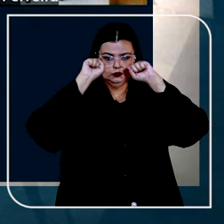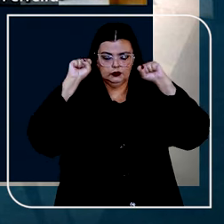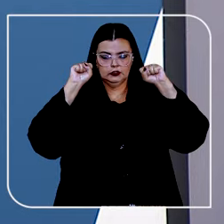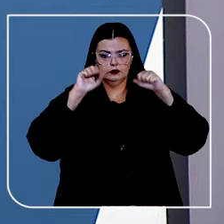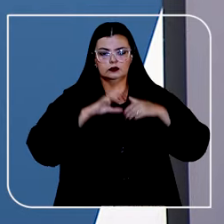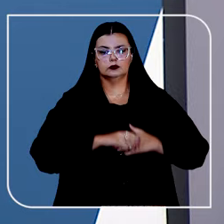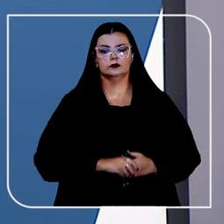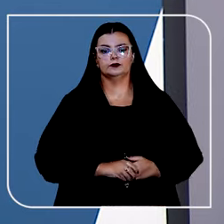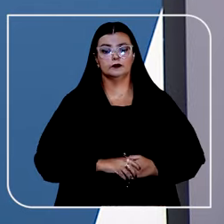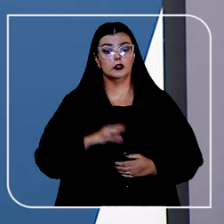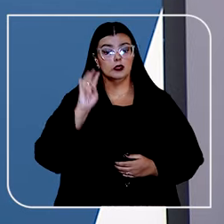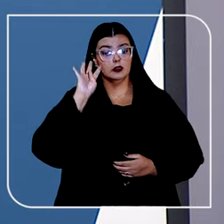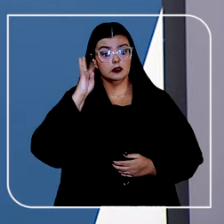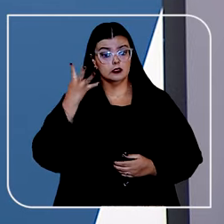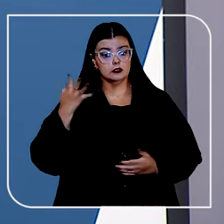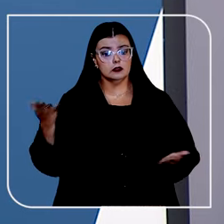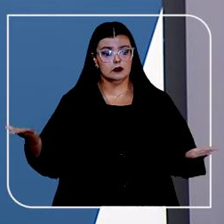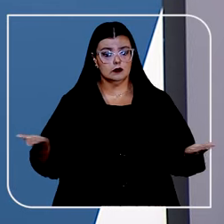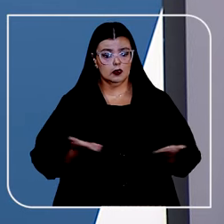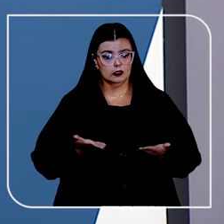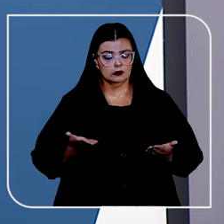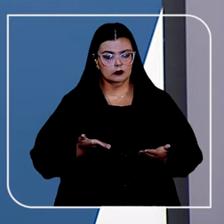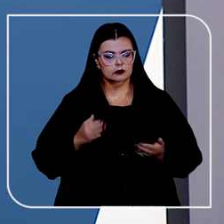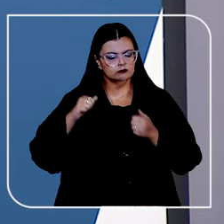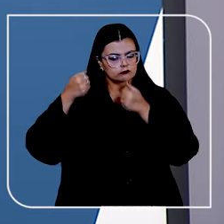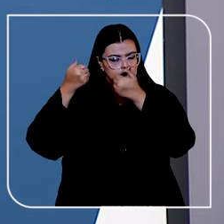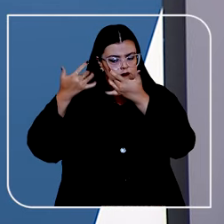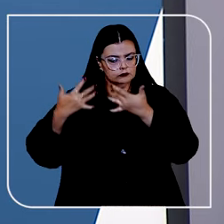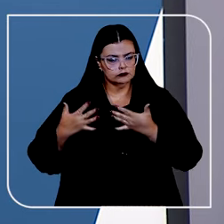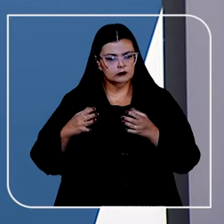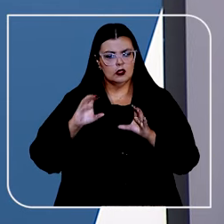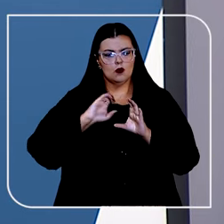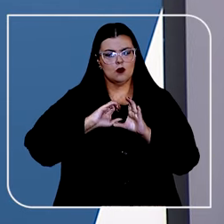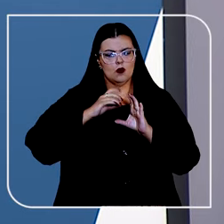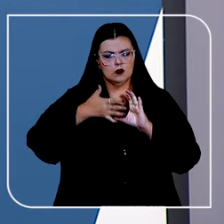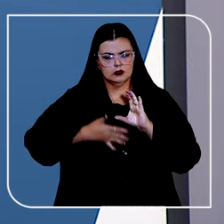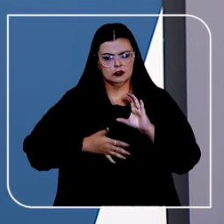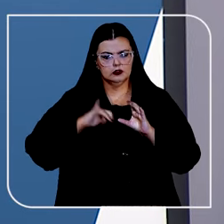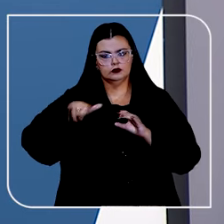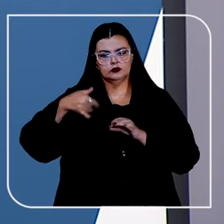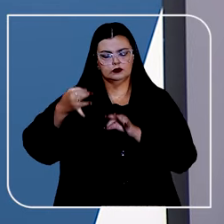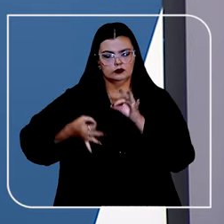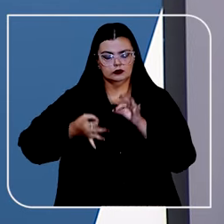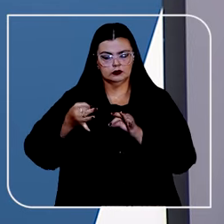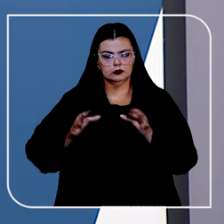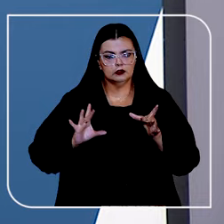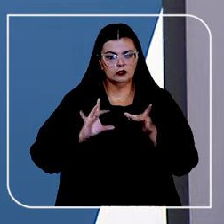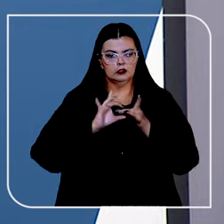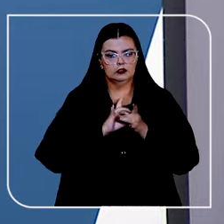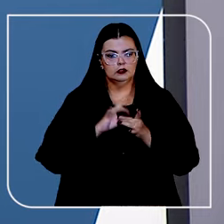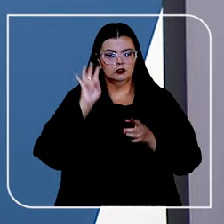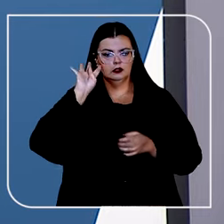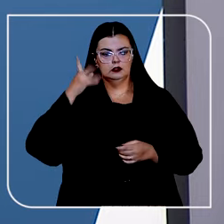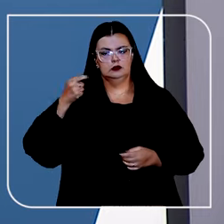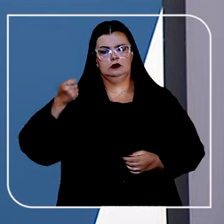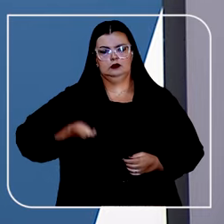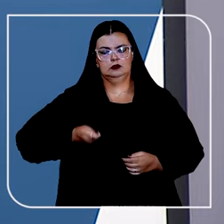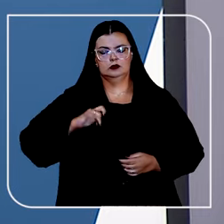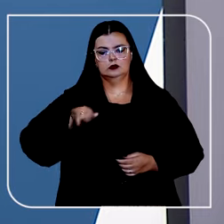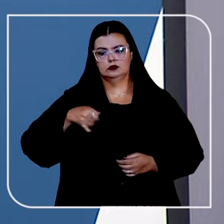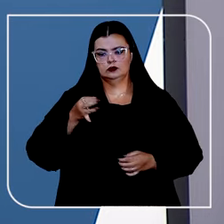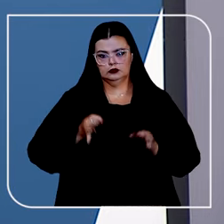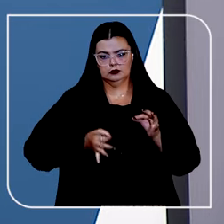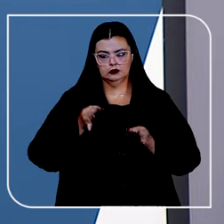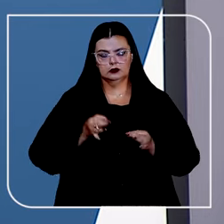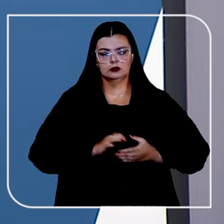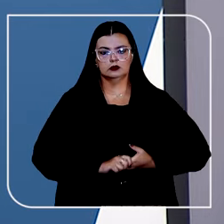juízo na decisão que vemos agora foi falado sobre o conceito jurídico de fundamentação das decisões